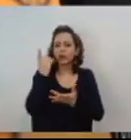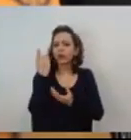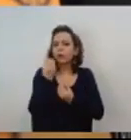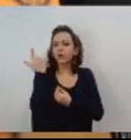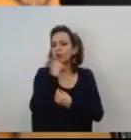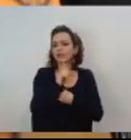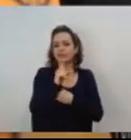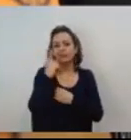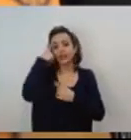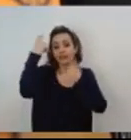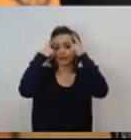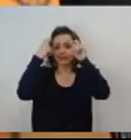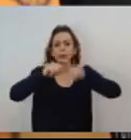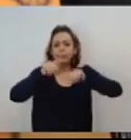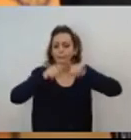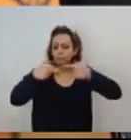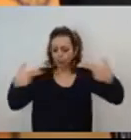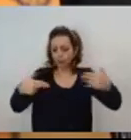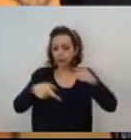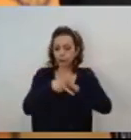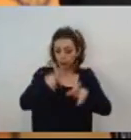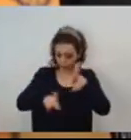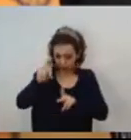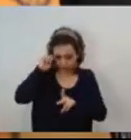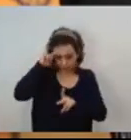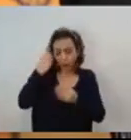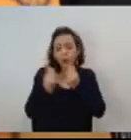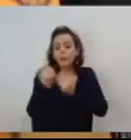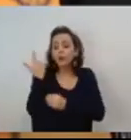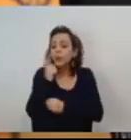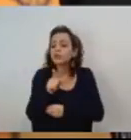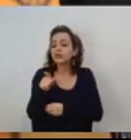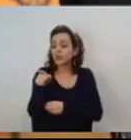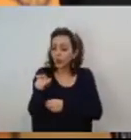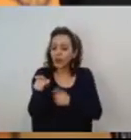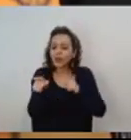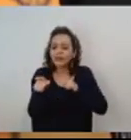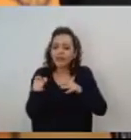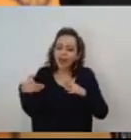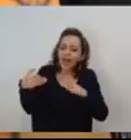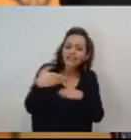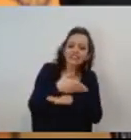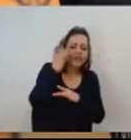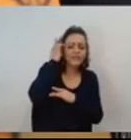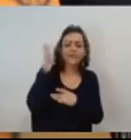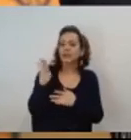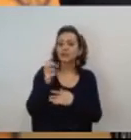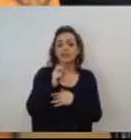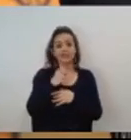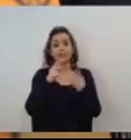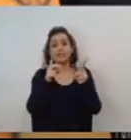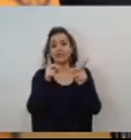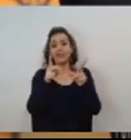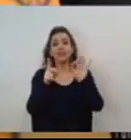ter fácil acesso a esse meu produto como é que eu dou fácil acesso se eu não tenho um bom canal de venda se eu tô só na internet não